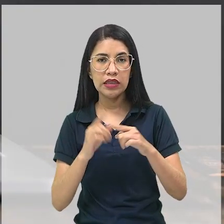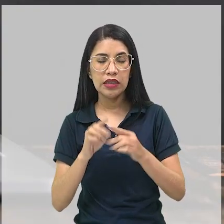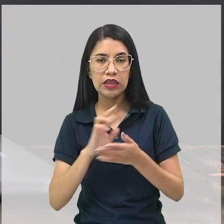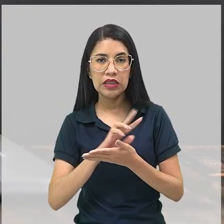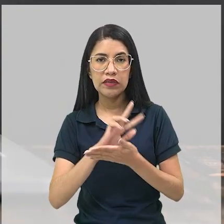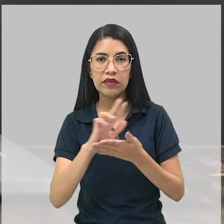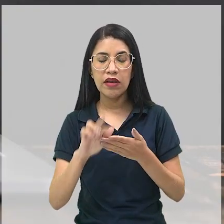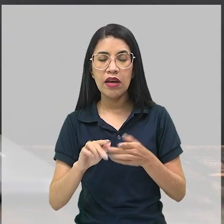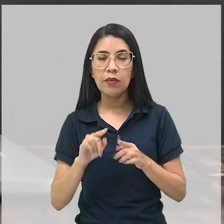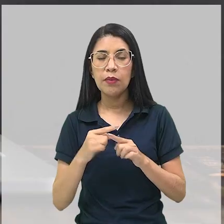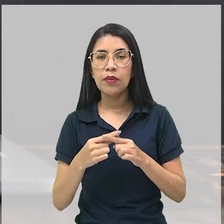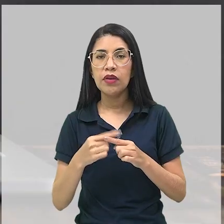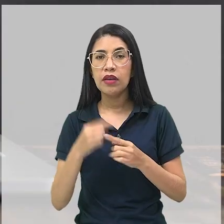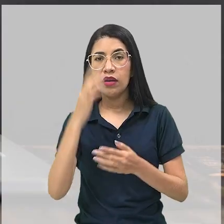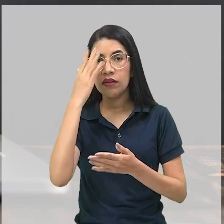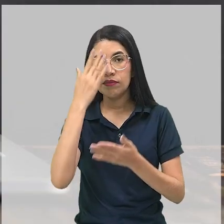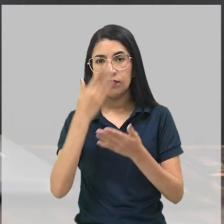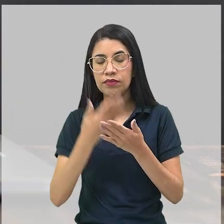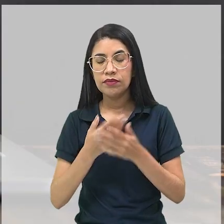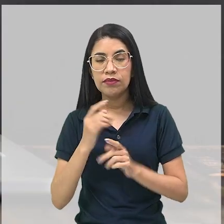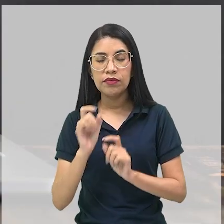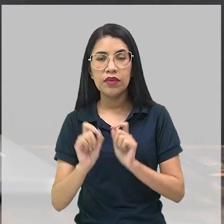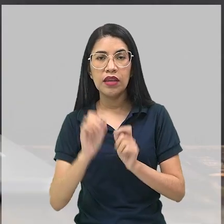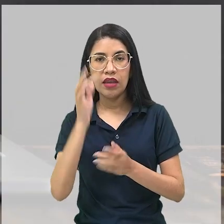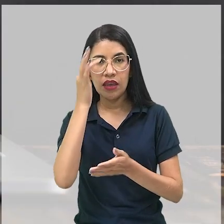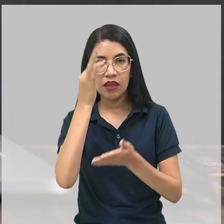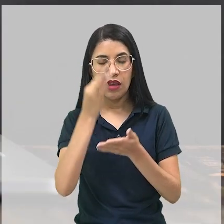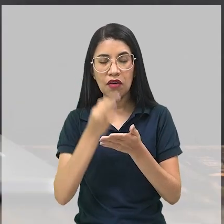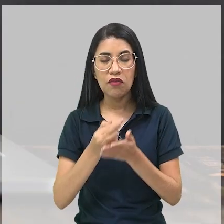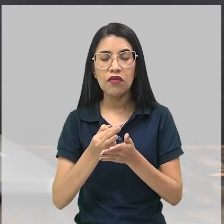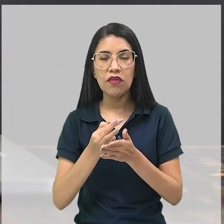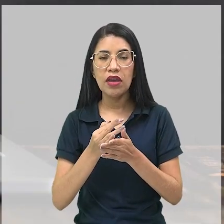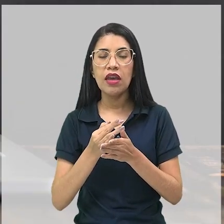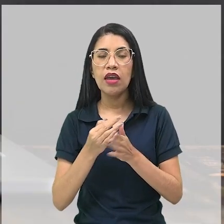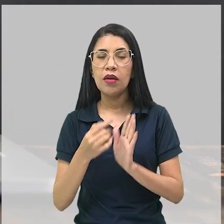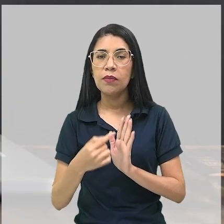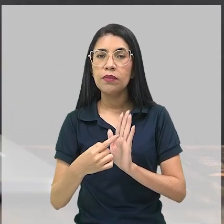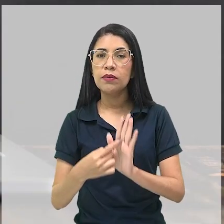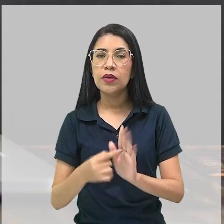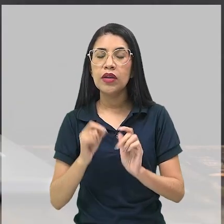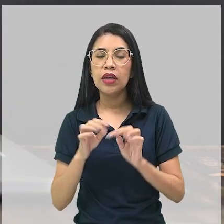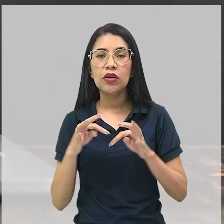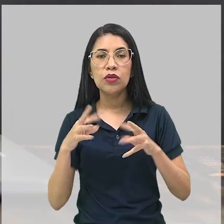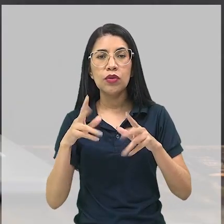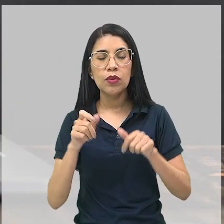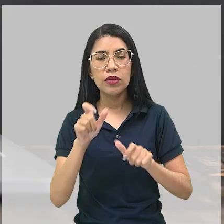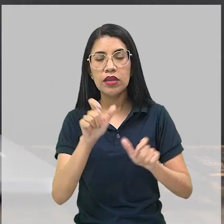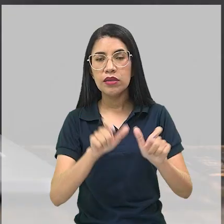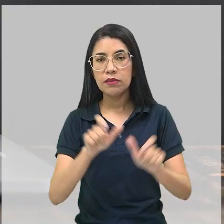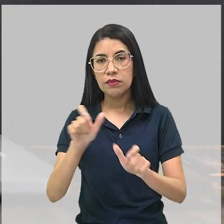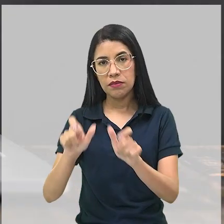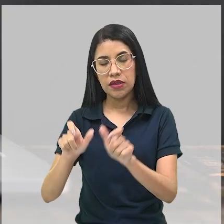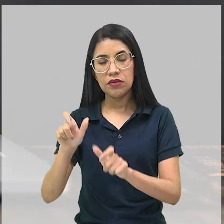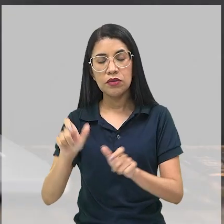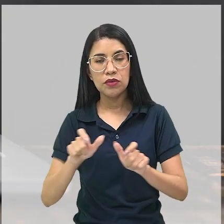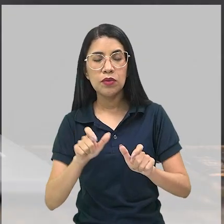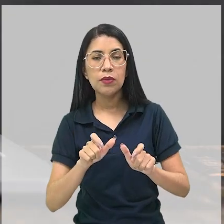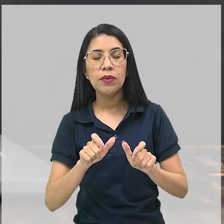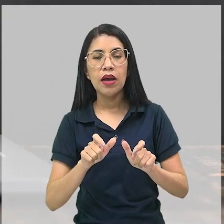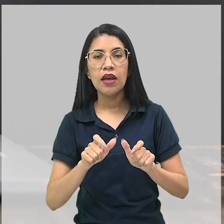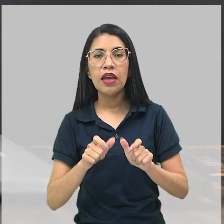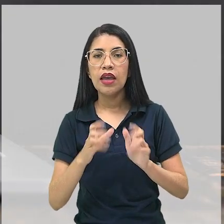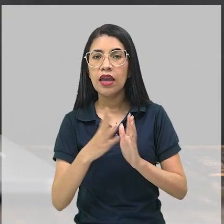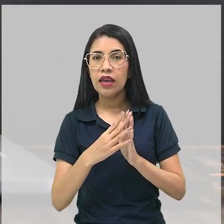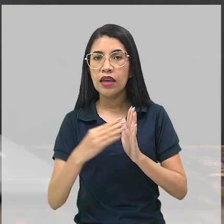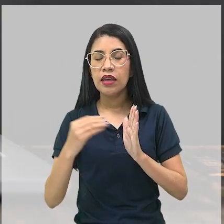vez que acredita-se que a nossa fé professa que todos os seres humanos foram feitos à